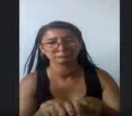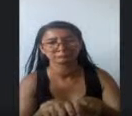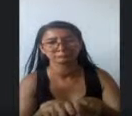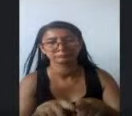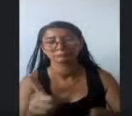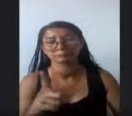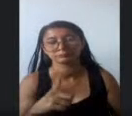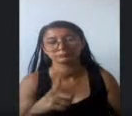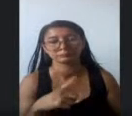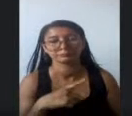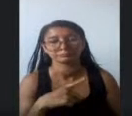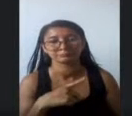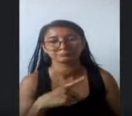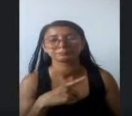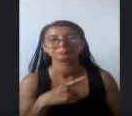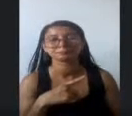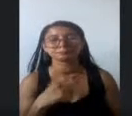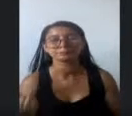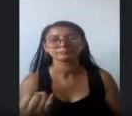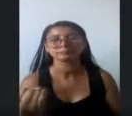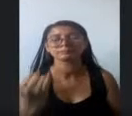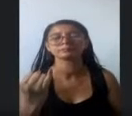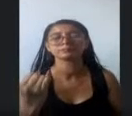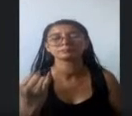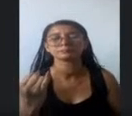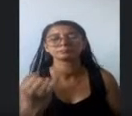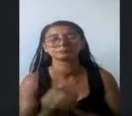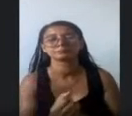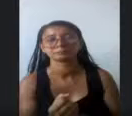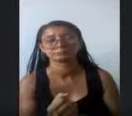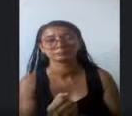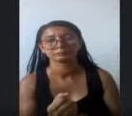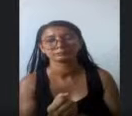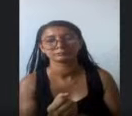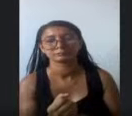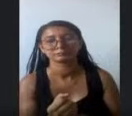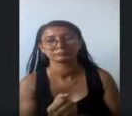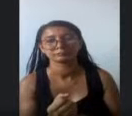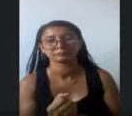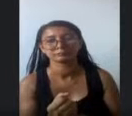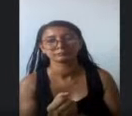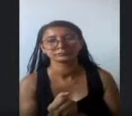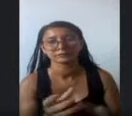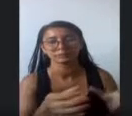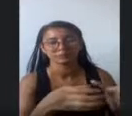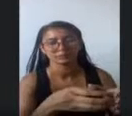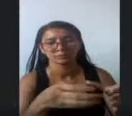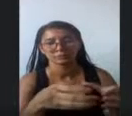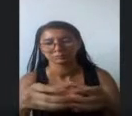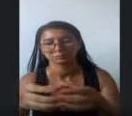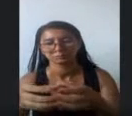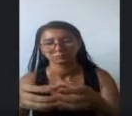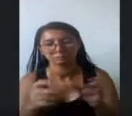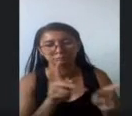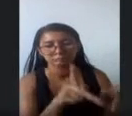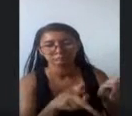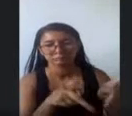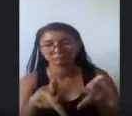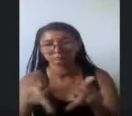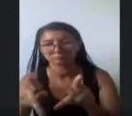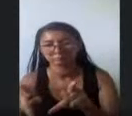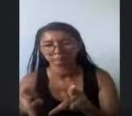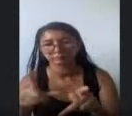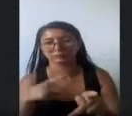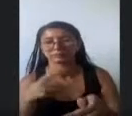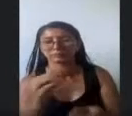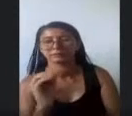é muito legal poder estar tendo essa reflexão, né, Ana, trazer esse olhar que cada segmento populacional compõe em si um